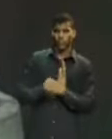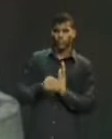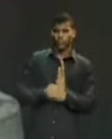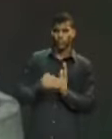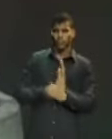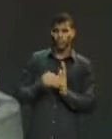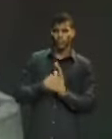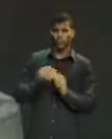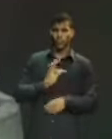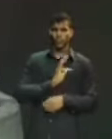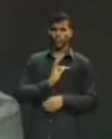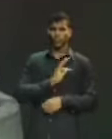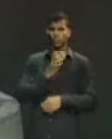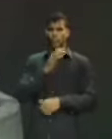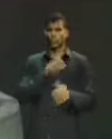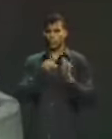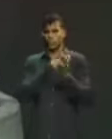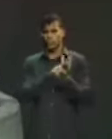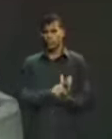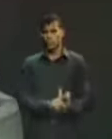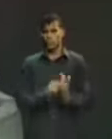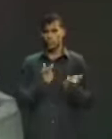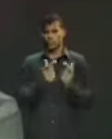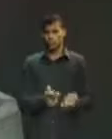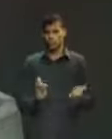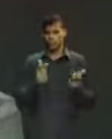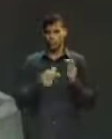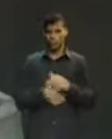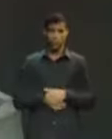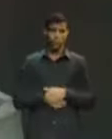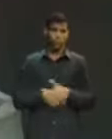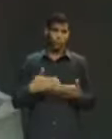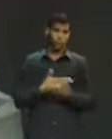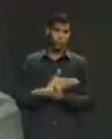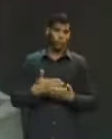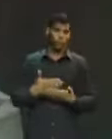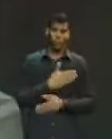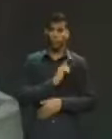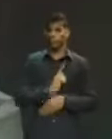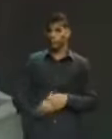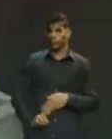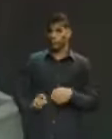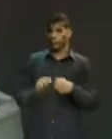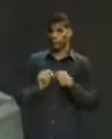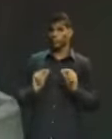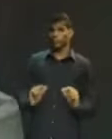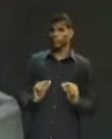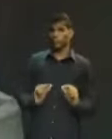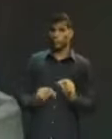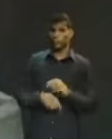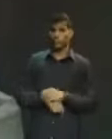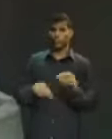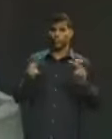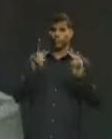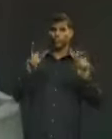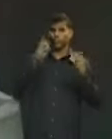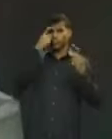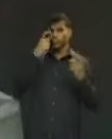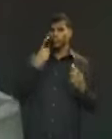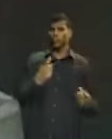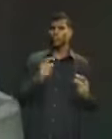aportes técnicos. Muitos parlamentares, inclusive, fizeram do tema da violência o